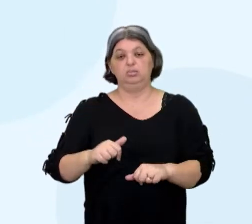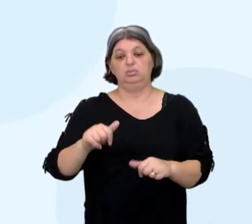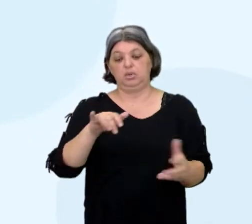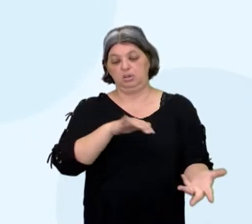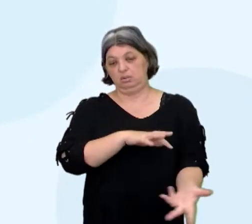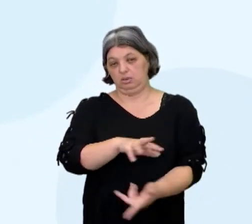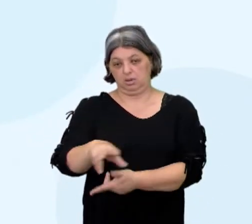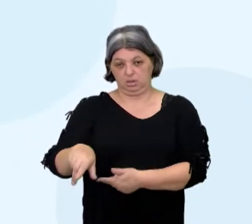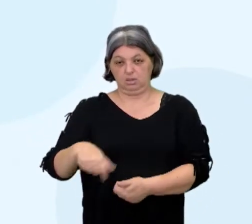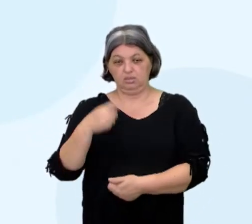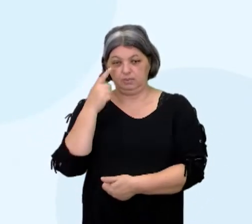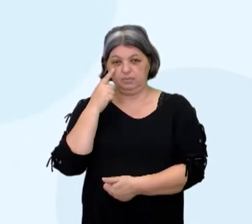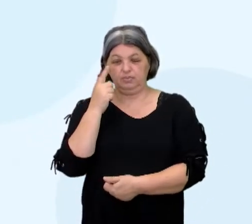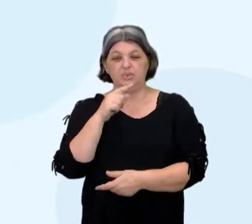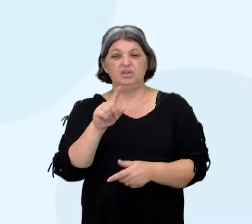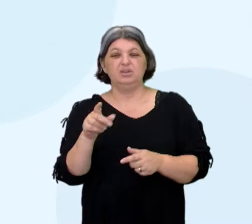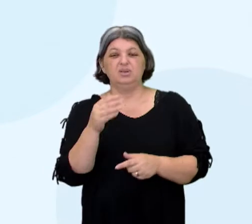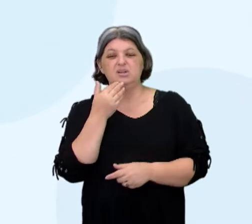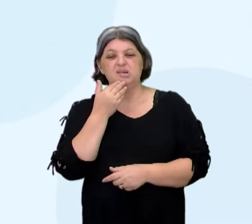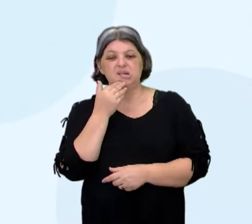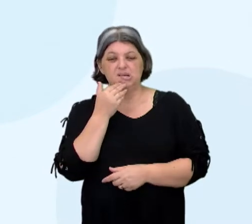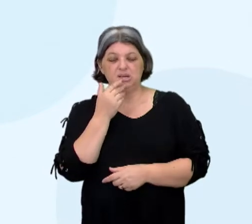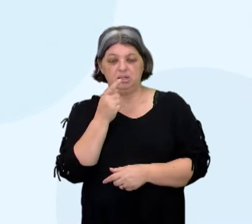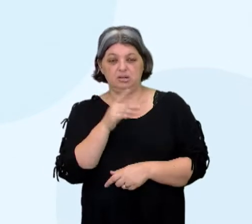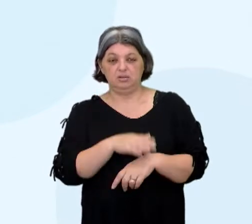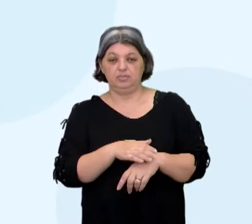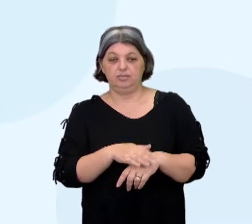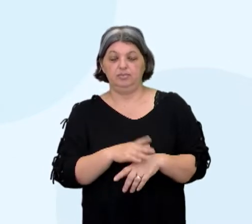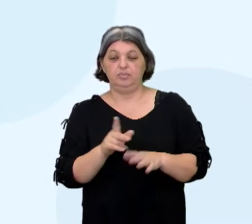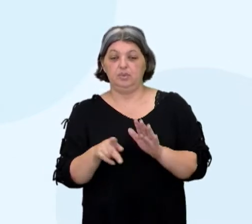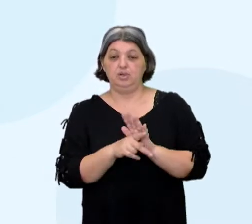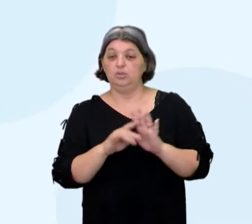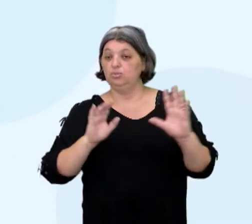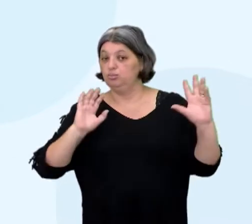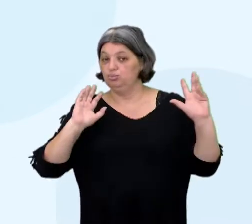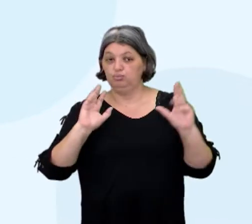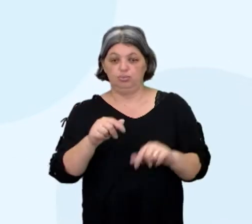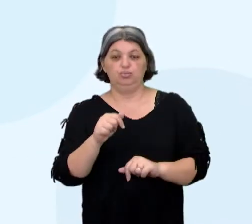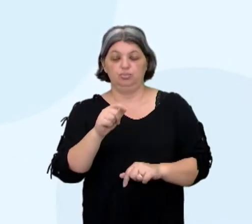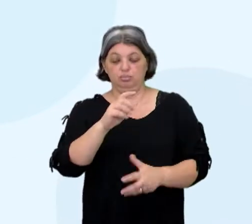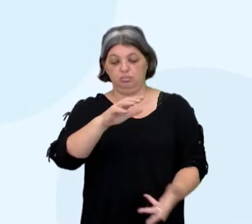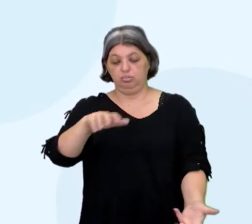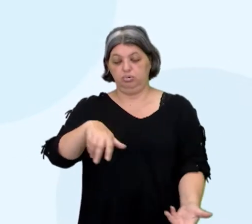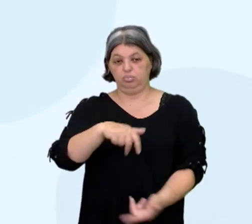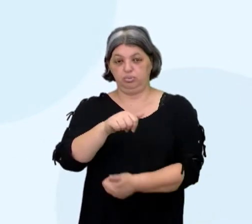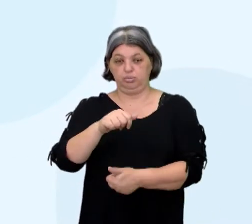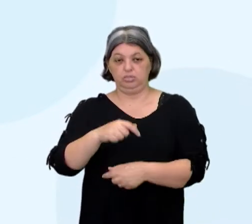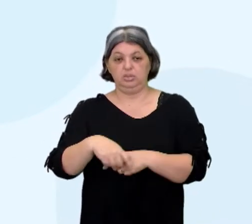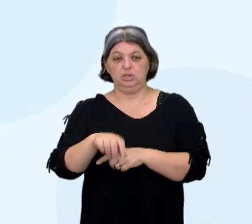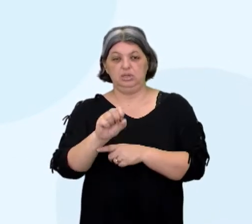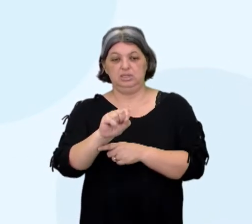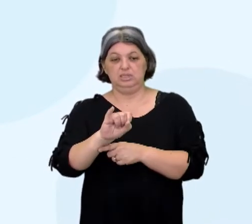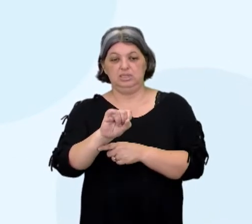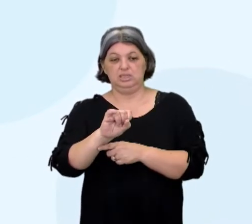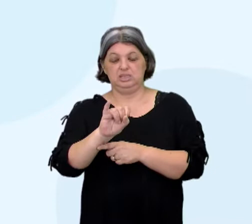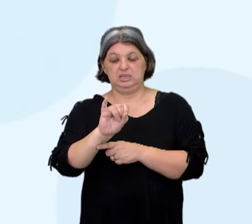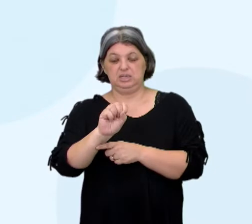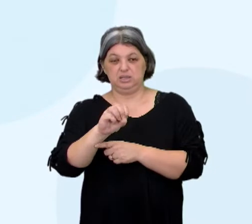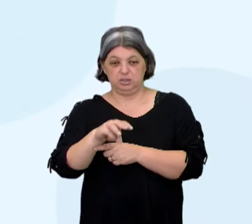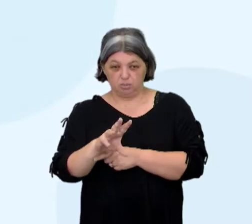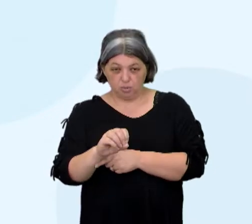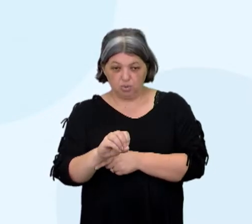grafia errada aí, deu uma falhazinha aí que eu fiz aí. Então é por toda a Terra. As palavras sismo e terremoto